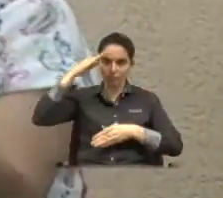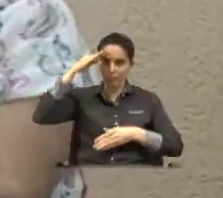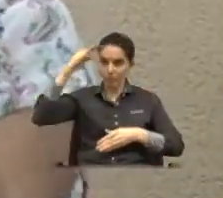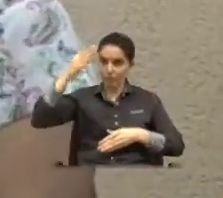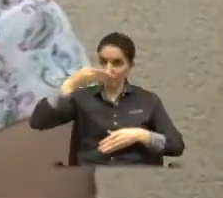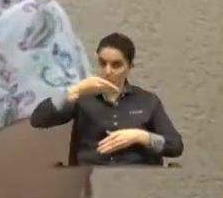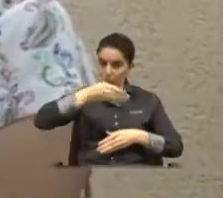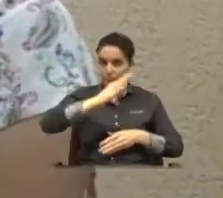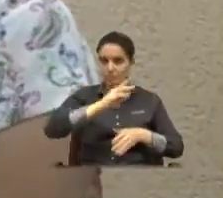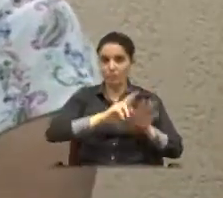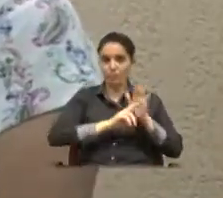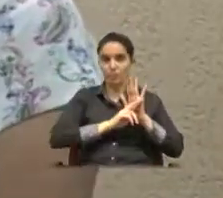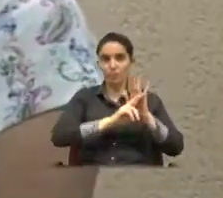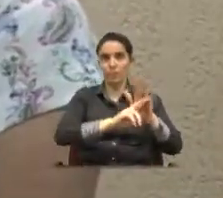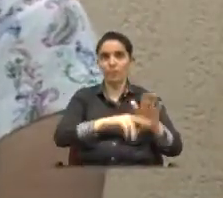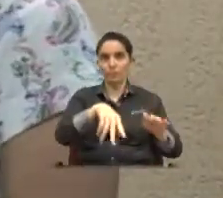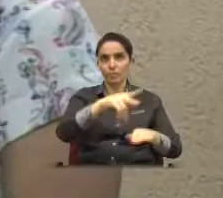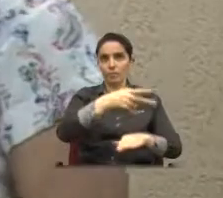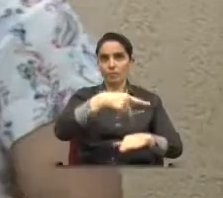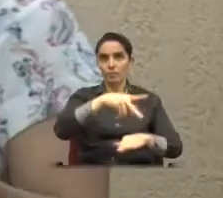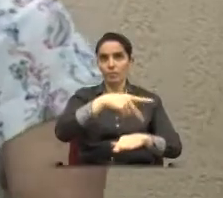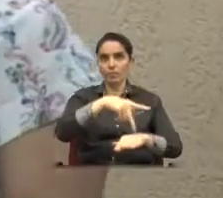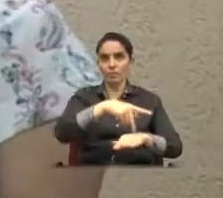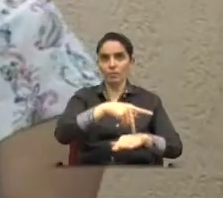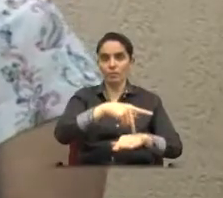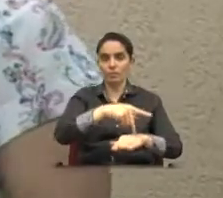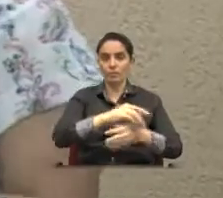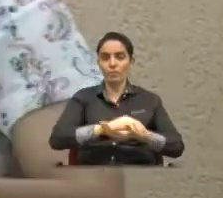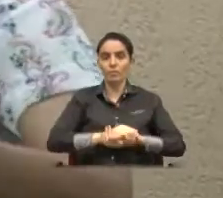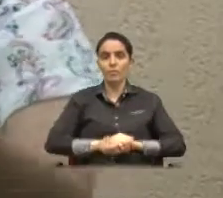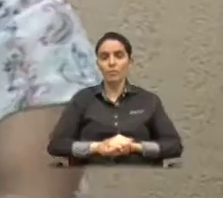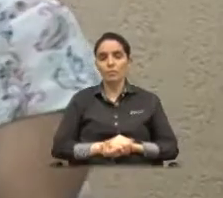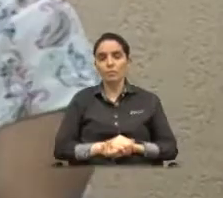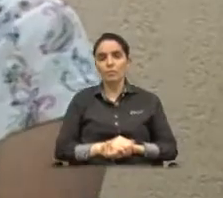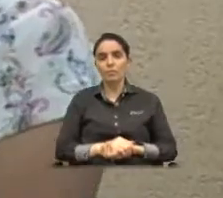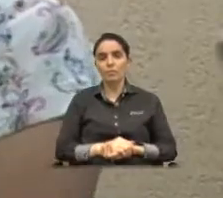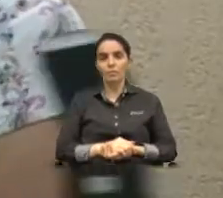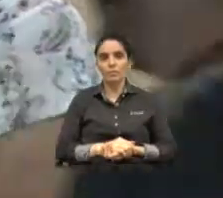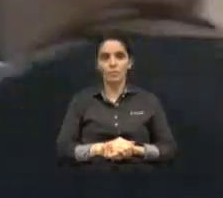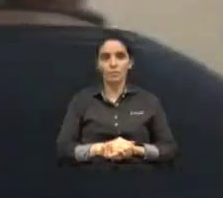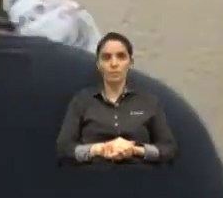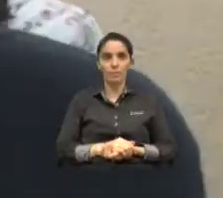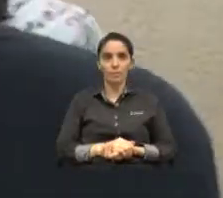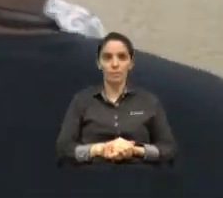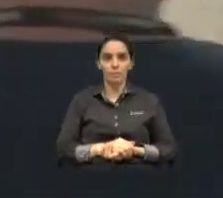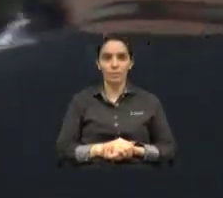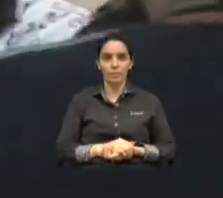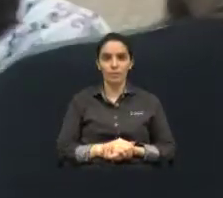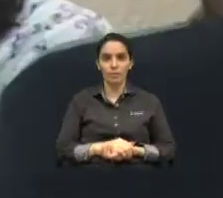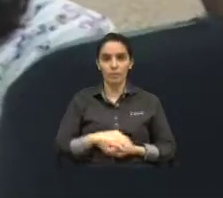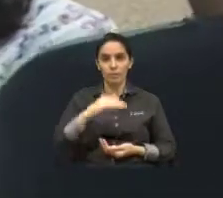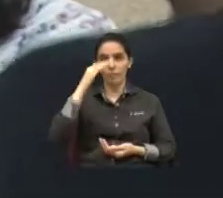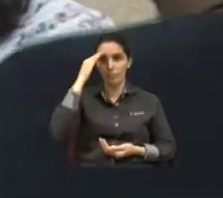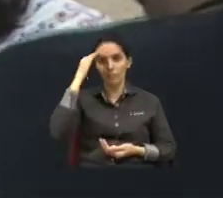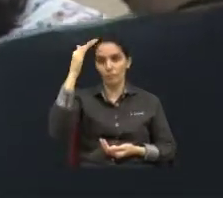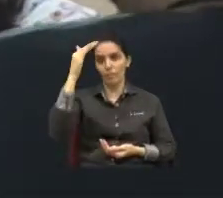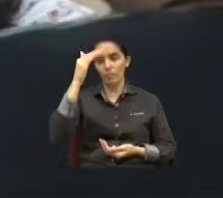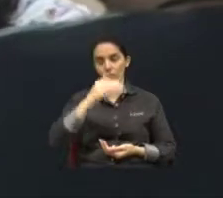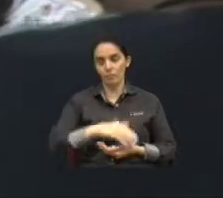as nações, e a cada despedida, a cada partida para lutar pela nação,